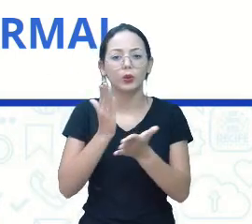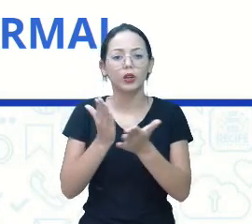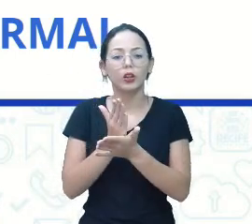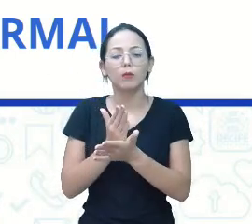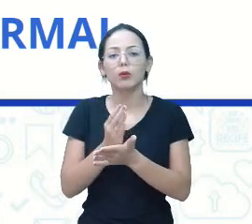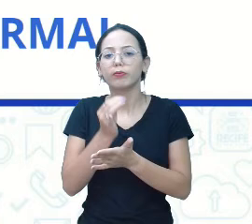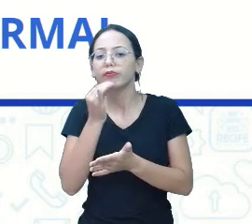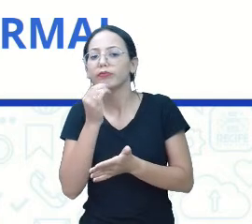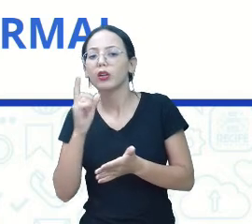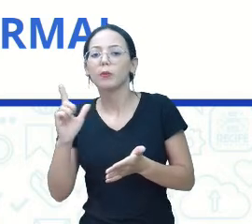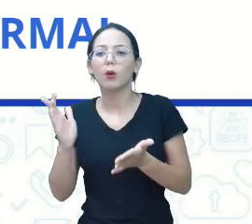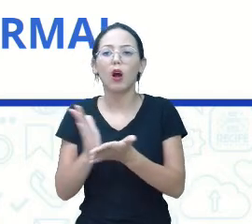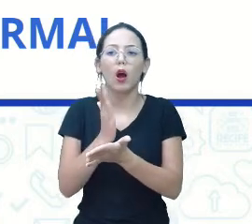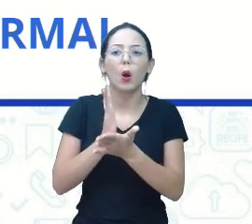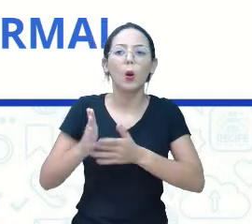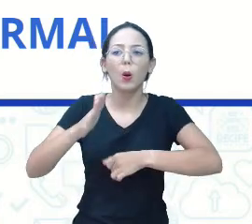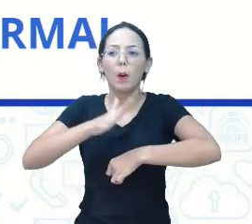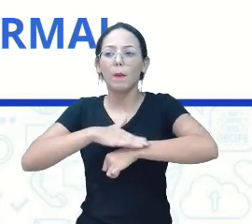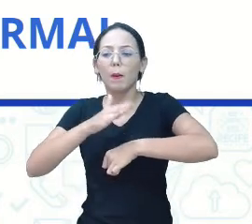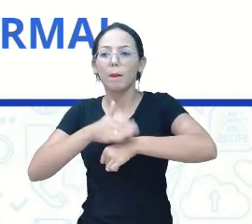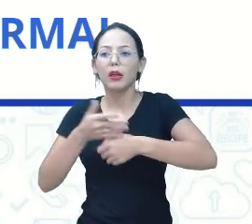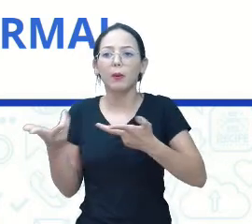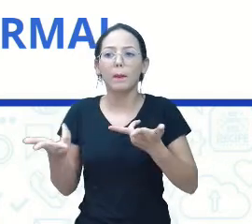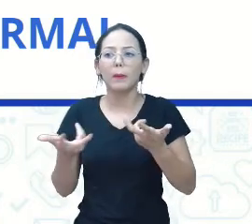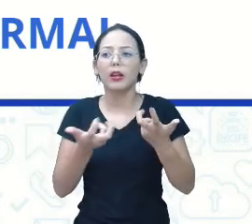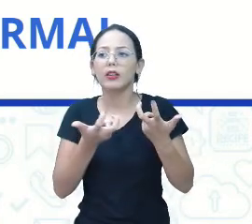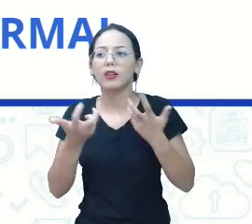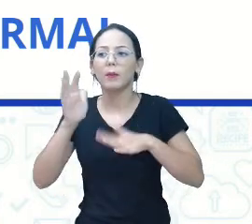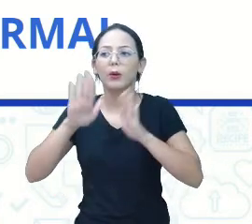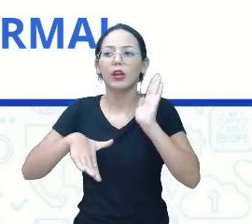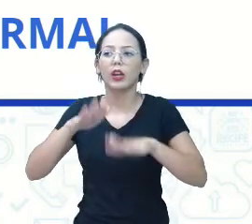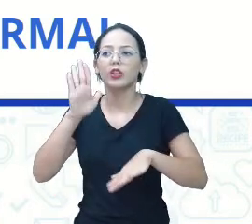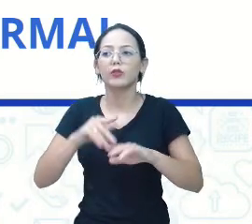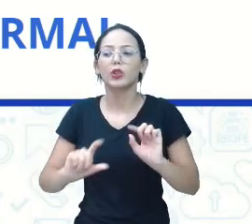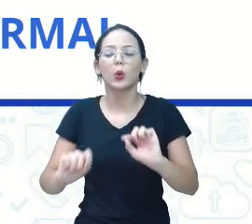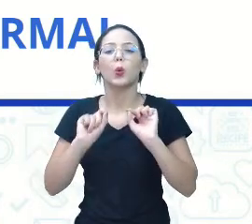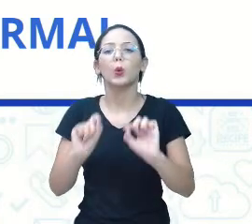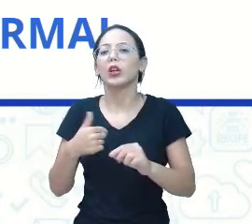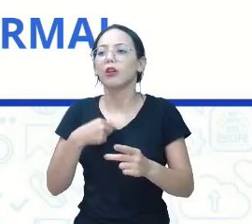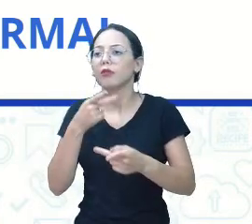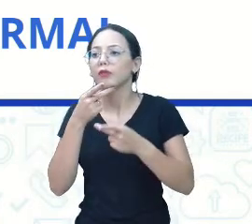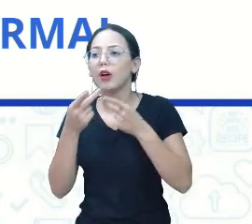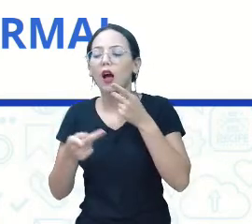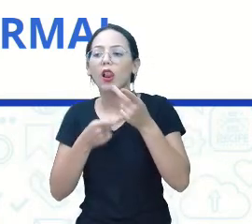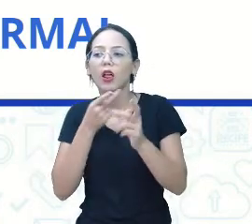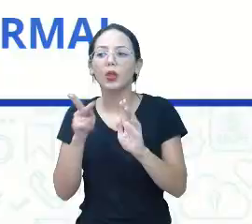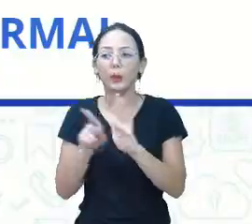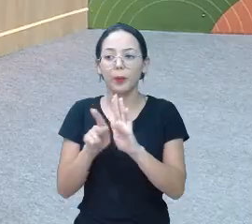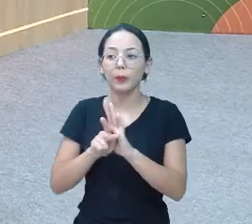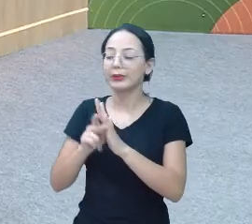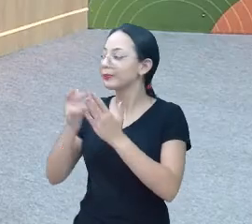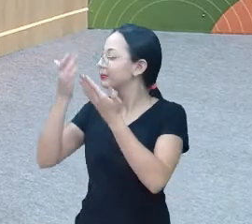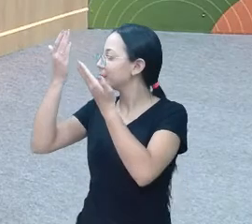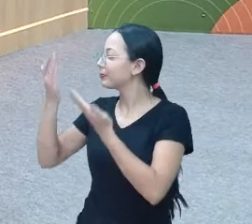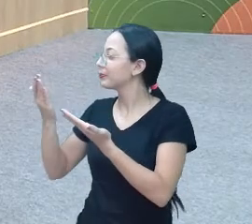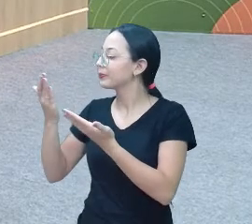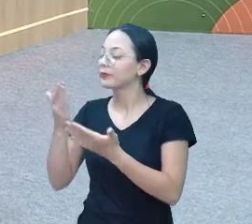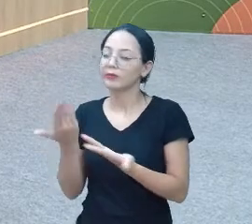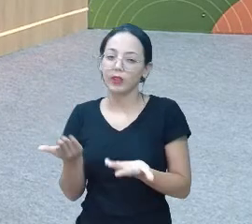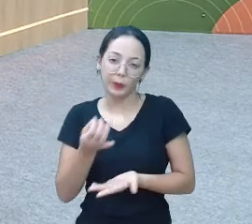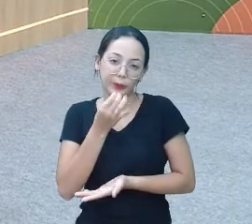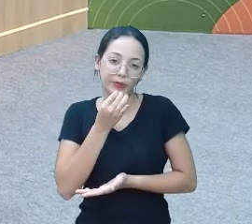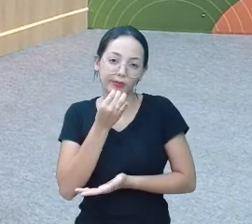algumas situações que a gente vai perceber muitas vezes o que é que eu estou falando com relação a isso daí, tá certo?